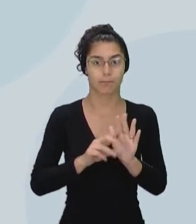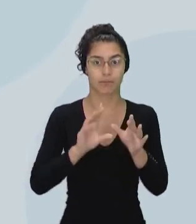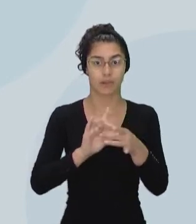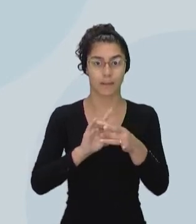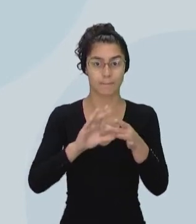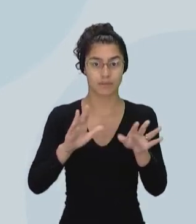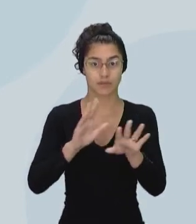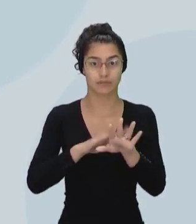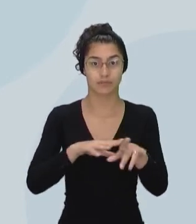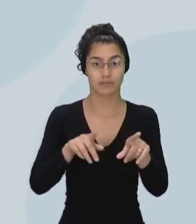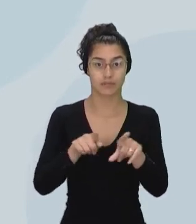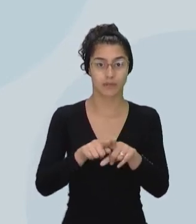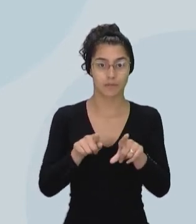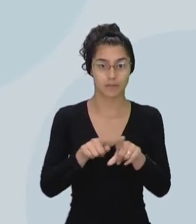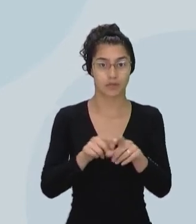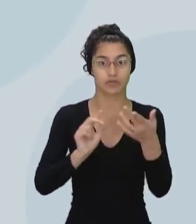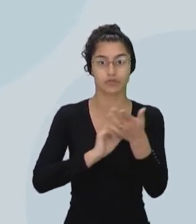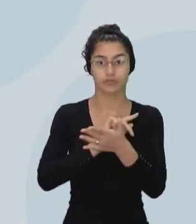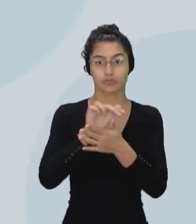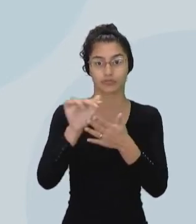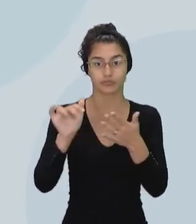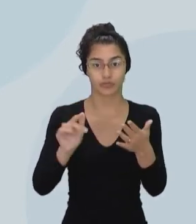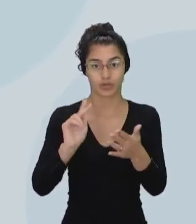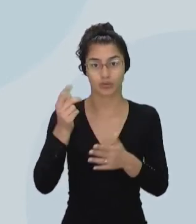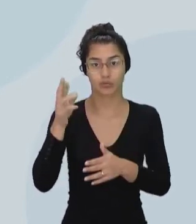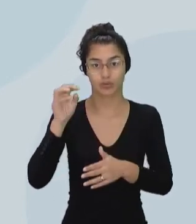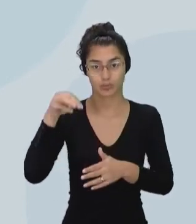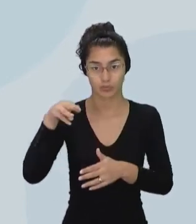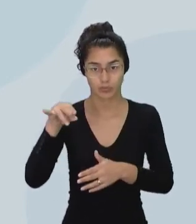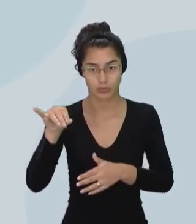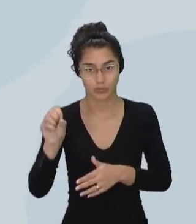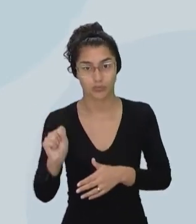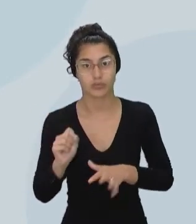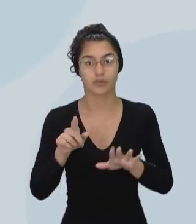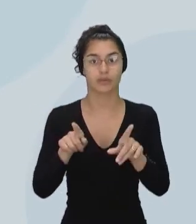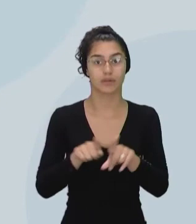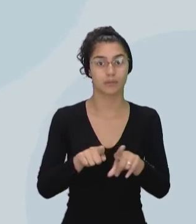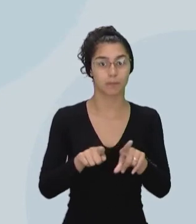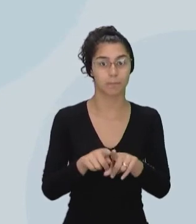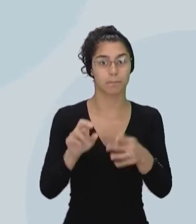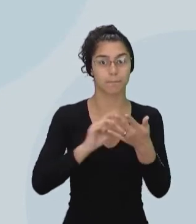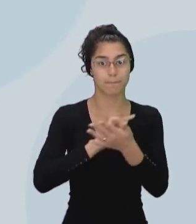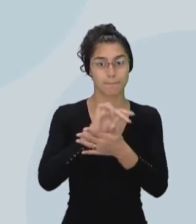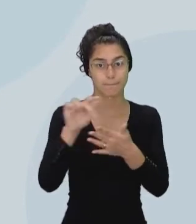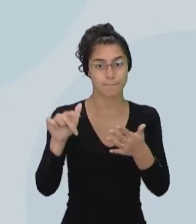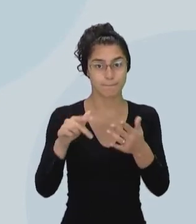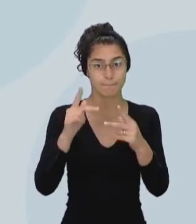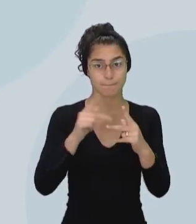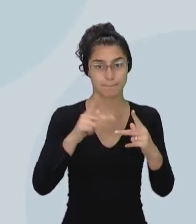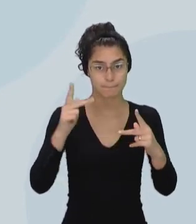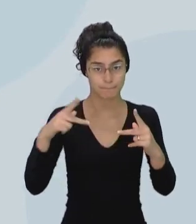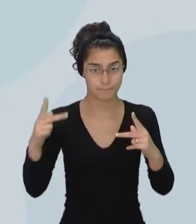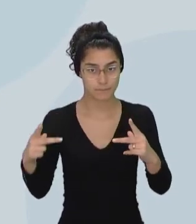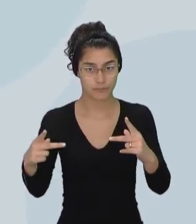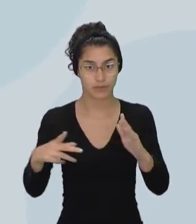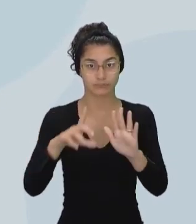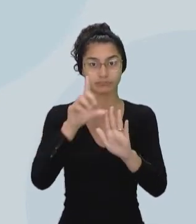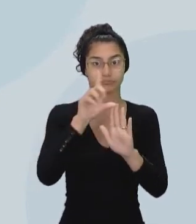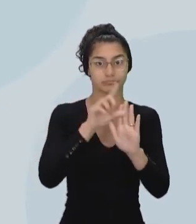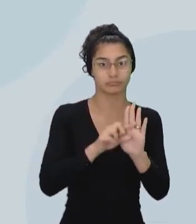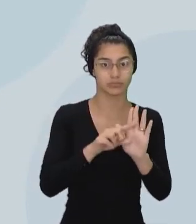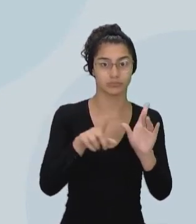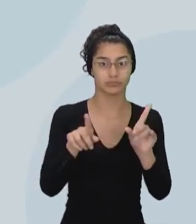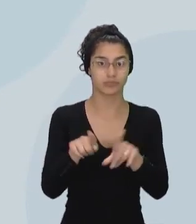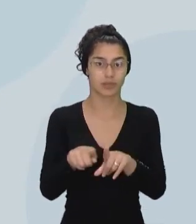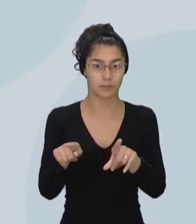e a produção aí de diversos hormônios e a liberação e a produção de diversas proteínas, reduzindo